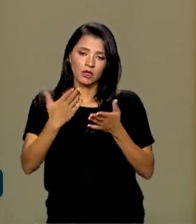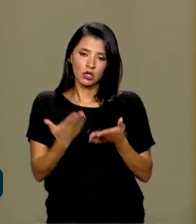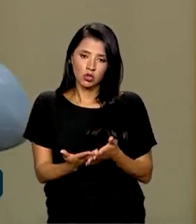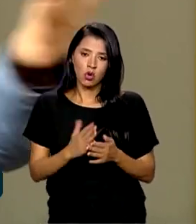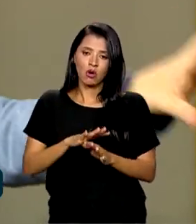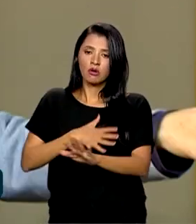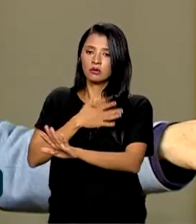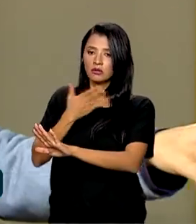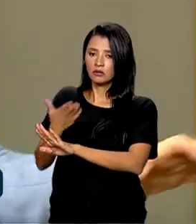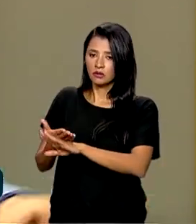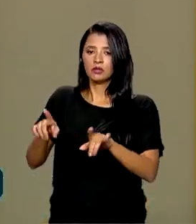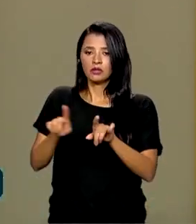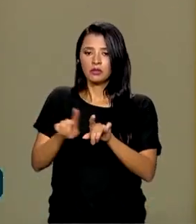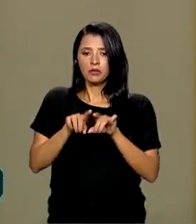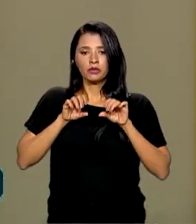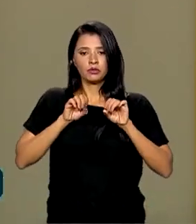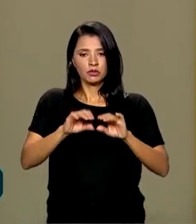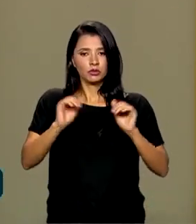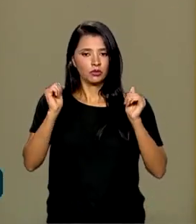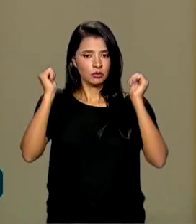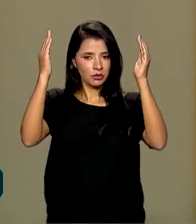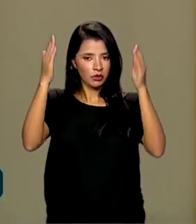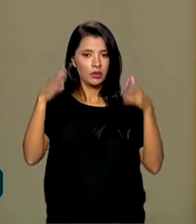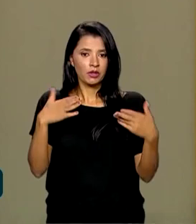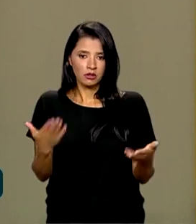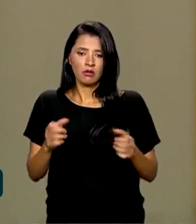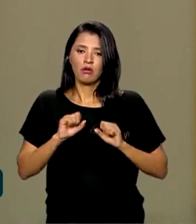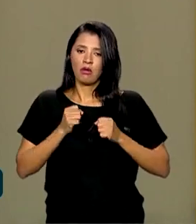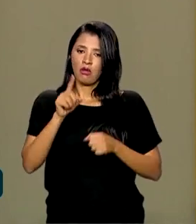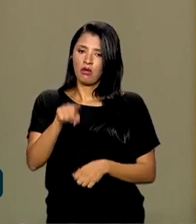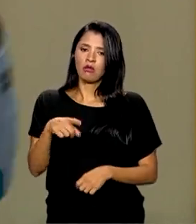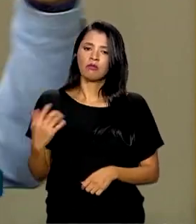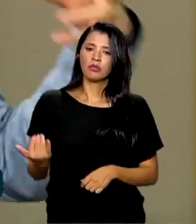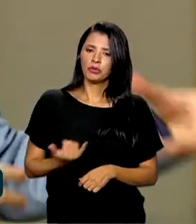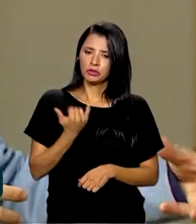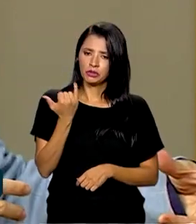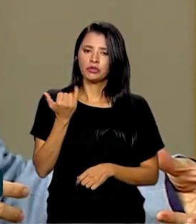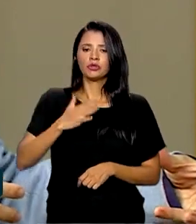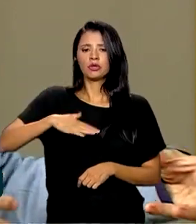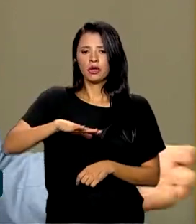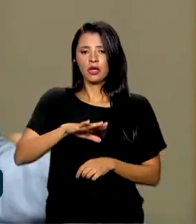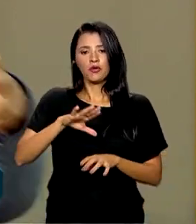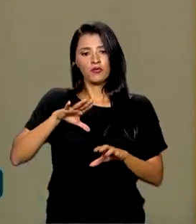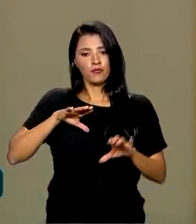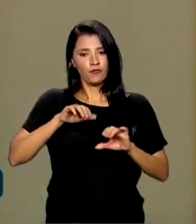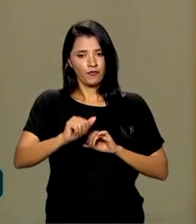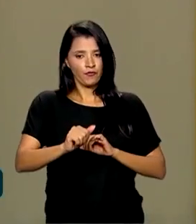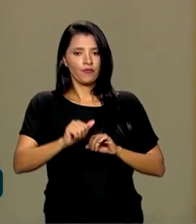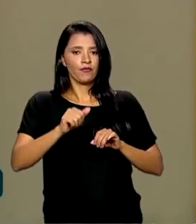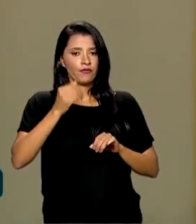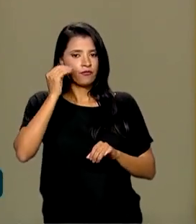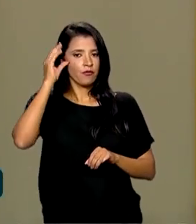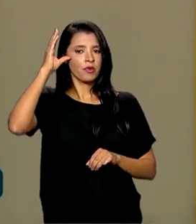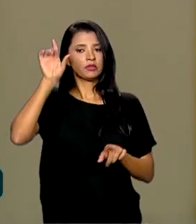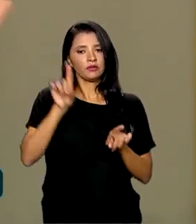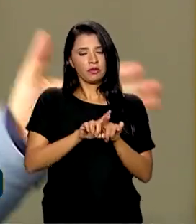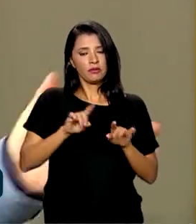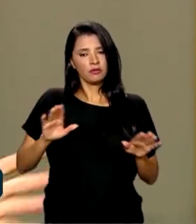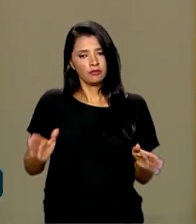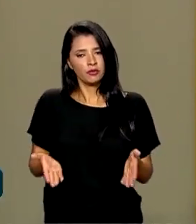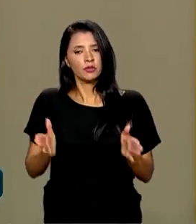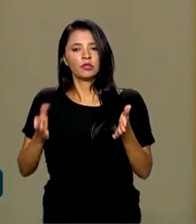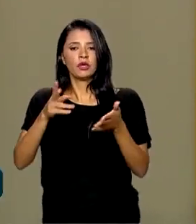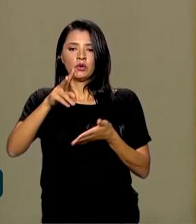mas também no ensino superior, né? Então, assim, são iniciativas importantes, sim, tanto no âmbito da formação, como também na promoção do livro leitura, que